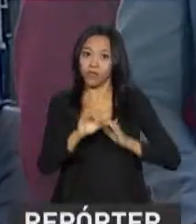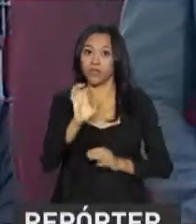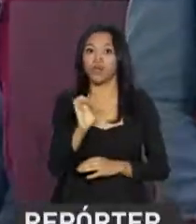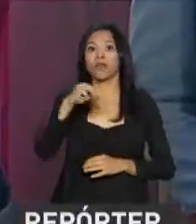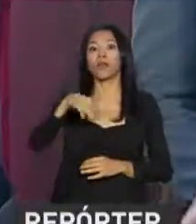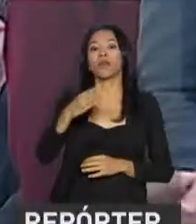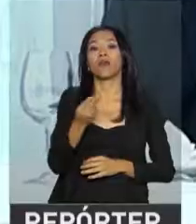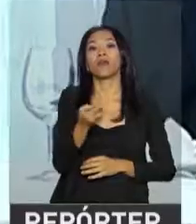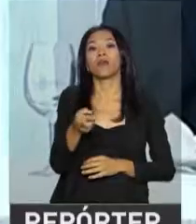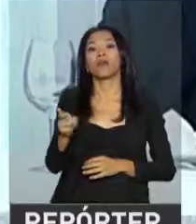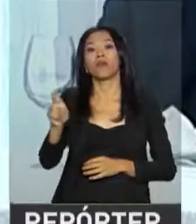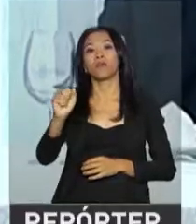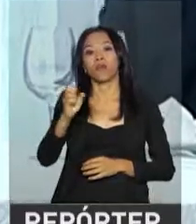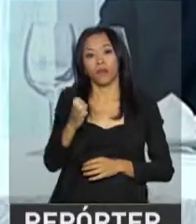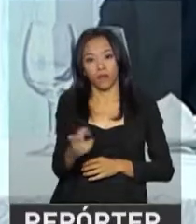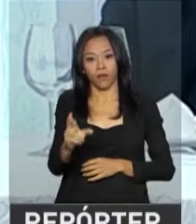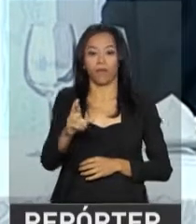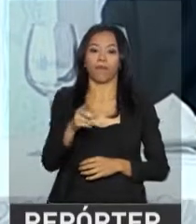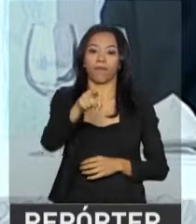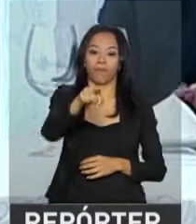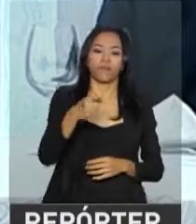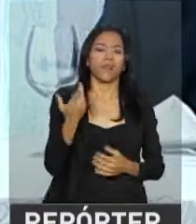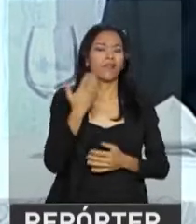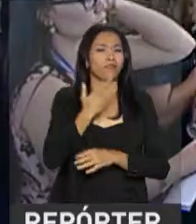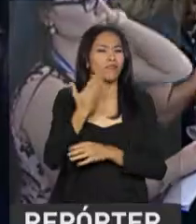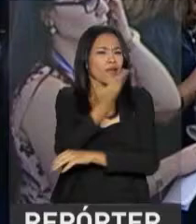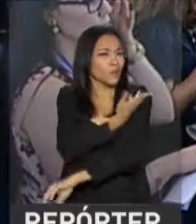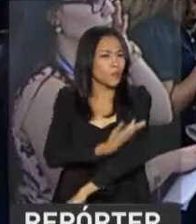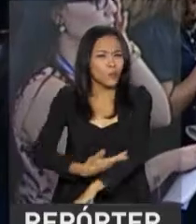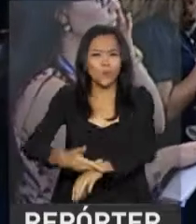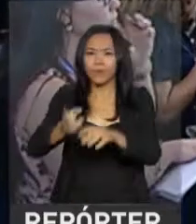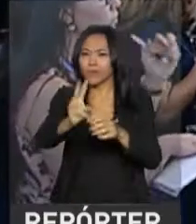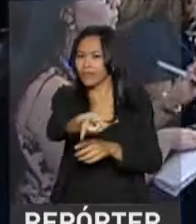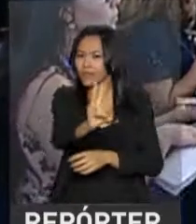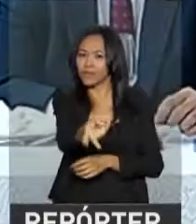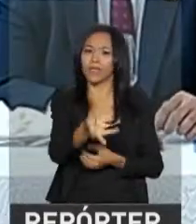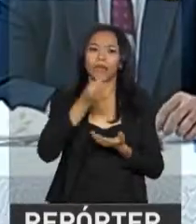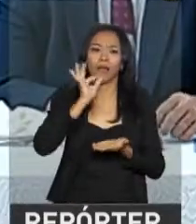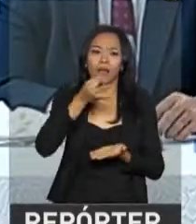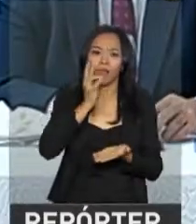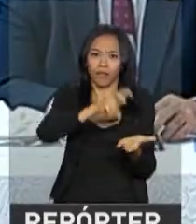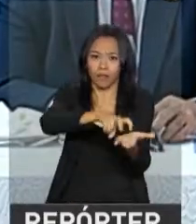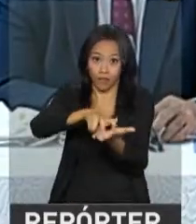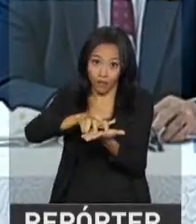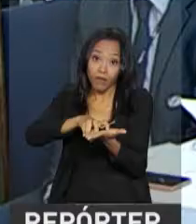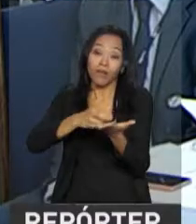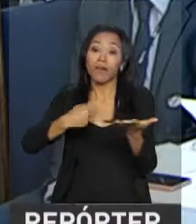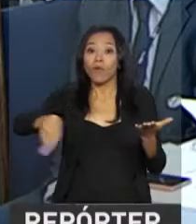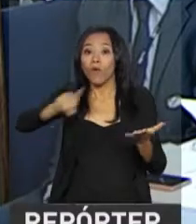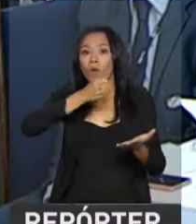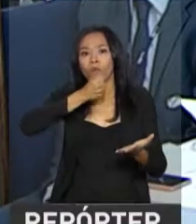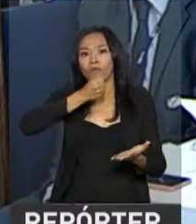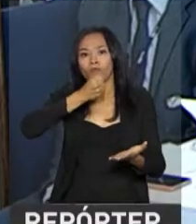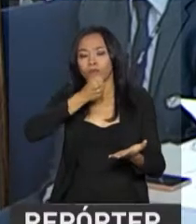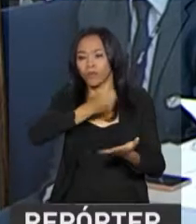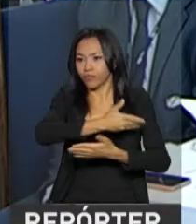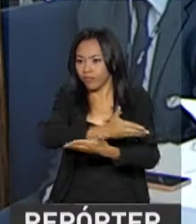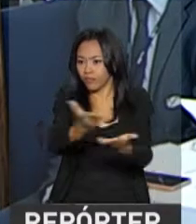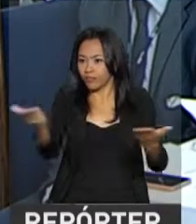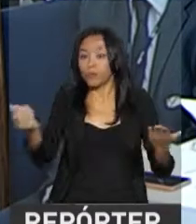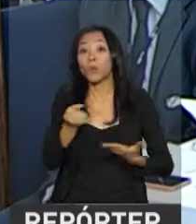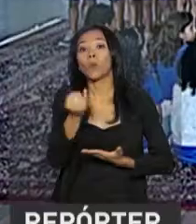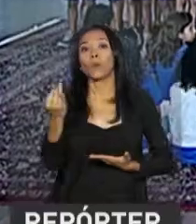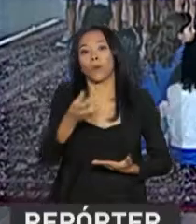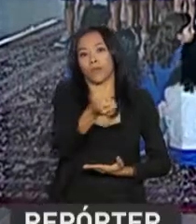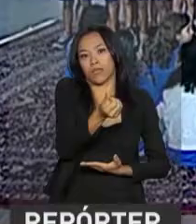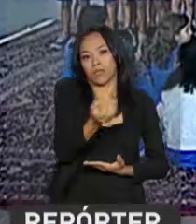Tradição de fim de ano, o café da manhã do presidente da República com jornalistas reuniu cerca de 60 pessoas no Palácio da